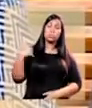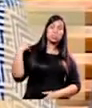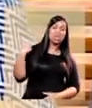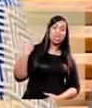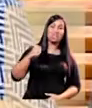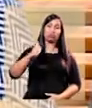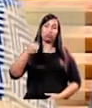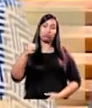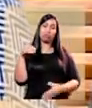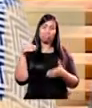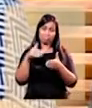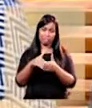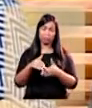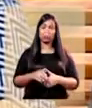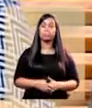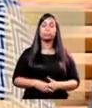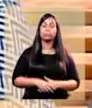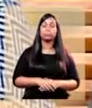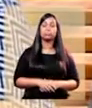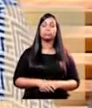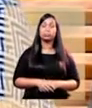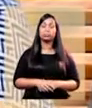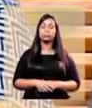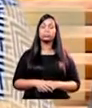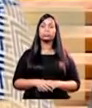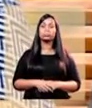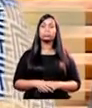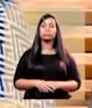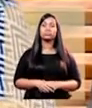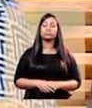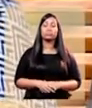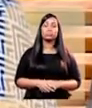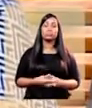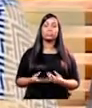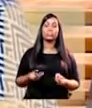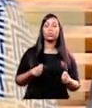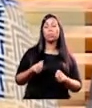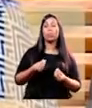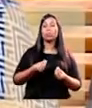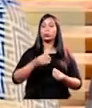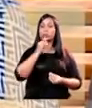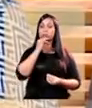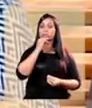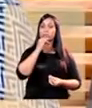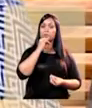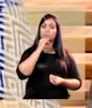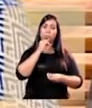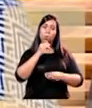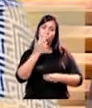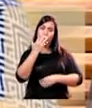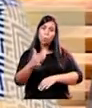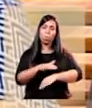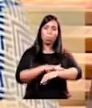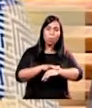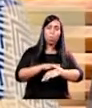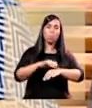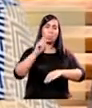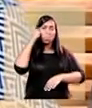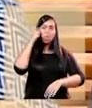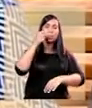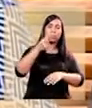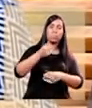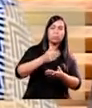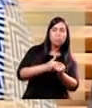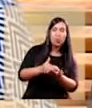com idades até 11 anos incompletos, segundo o ECA, né, a definição. E com relação à raça? A raça,